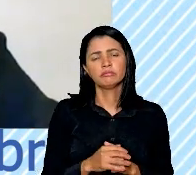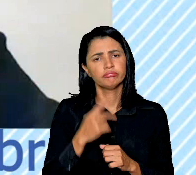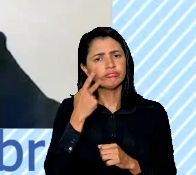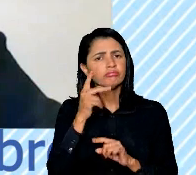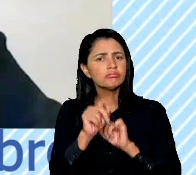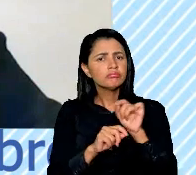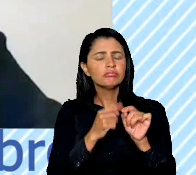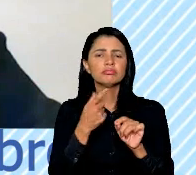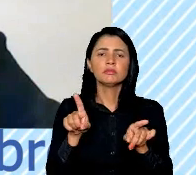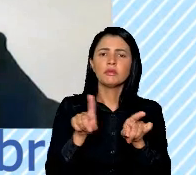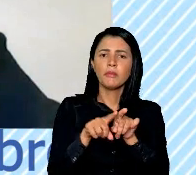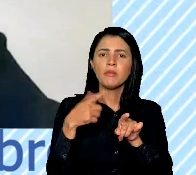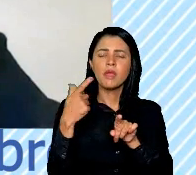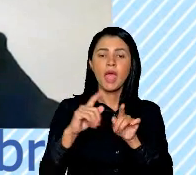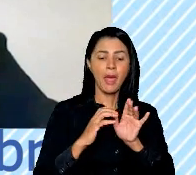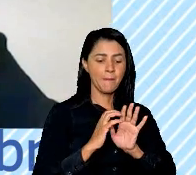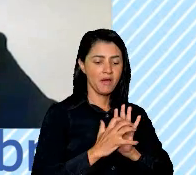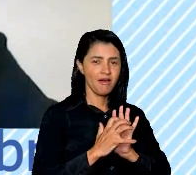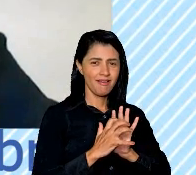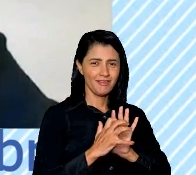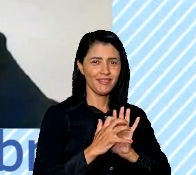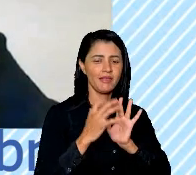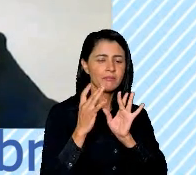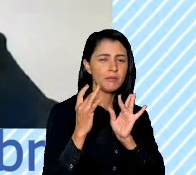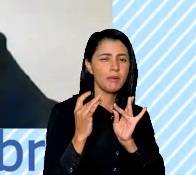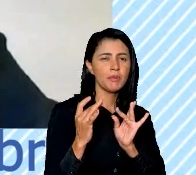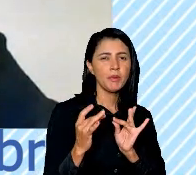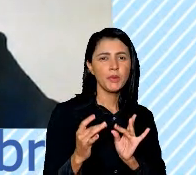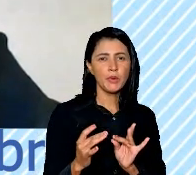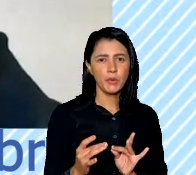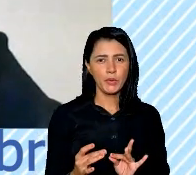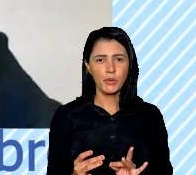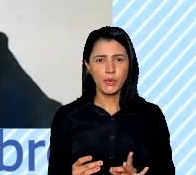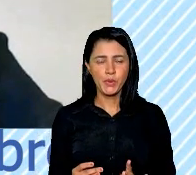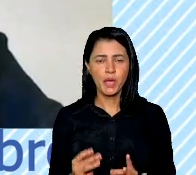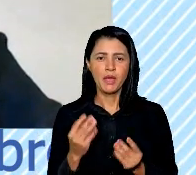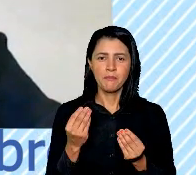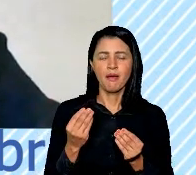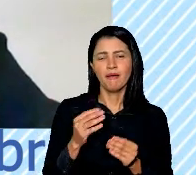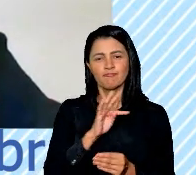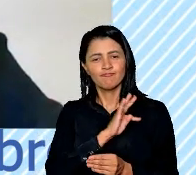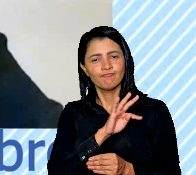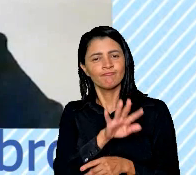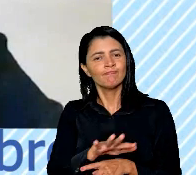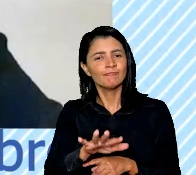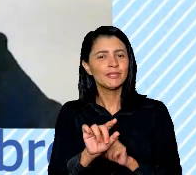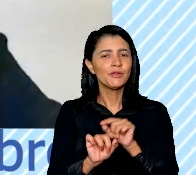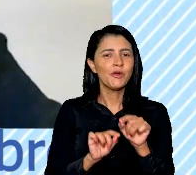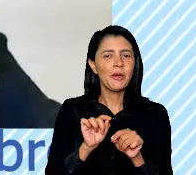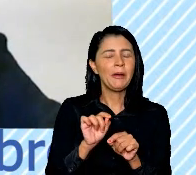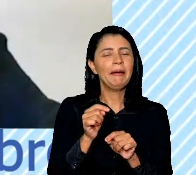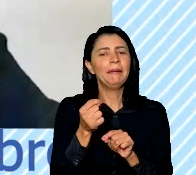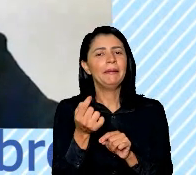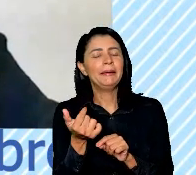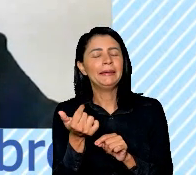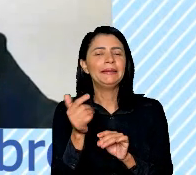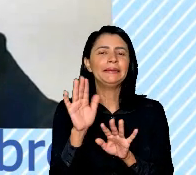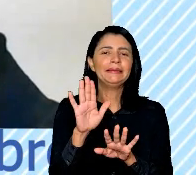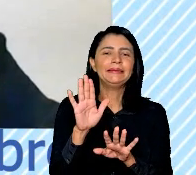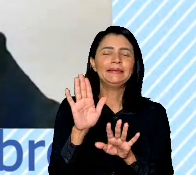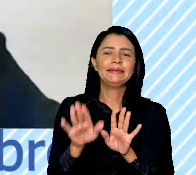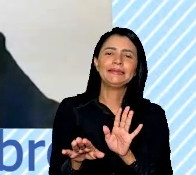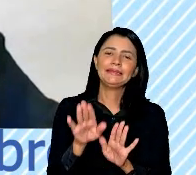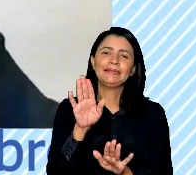dessa questão partidária, esmiuçar, enfim, mas falar de fato de forma mais técnica e menos